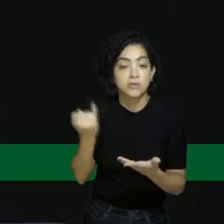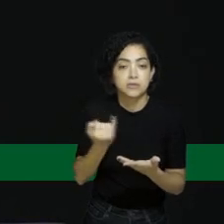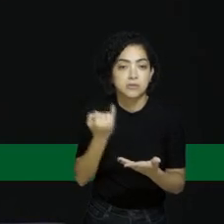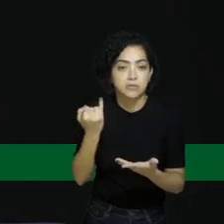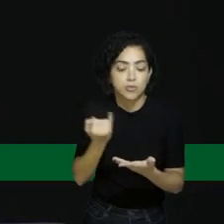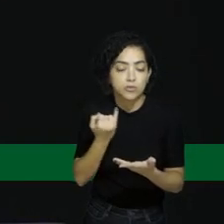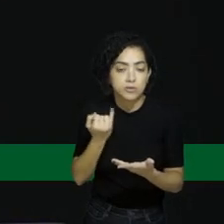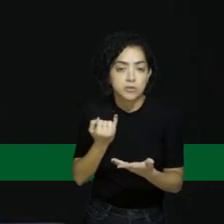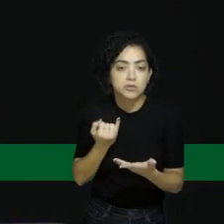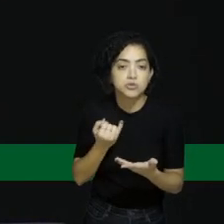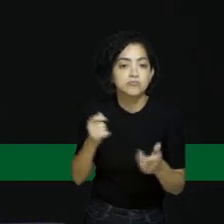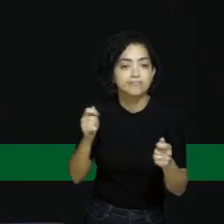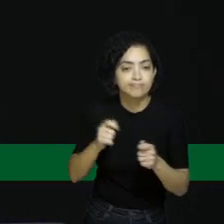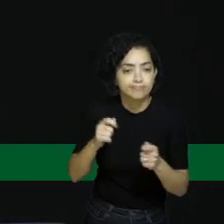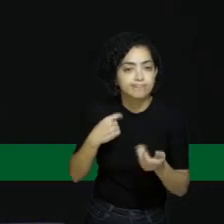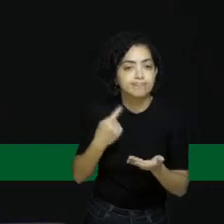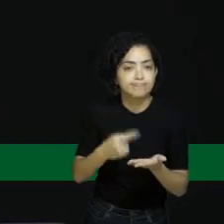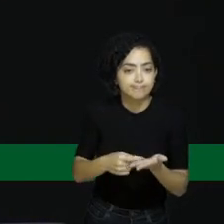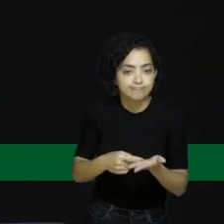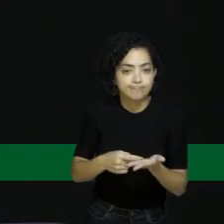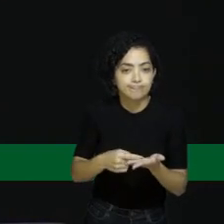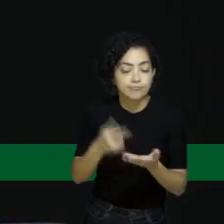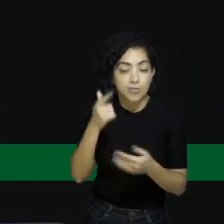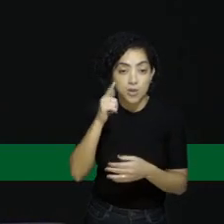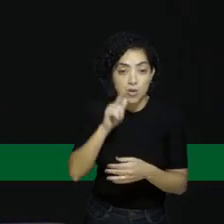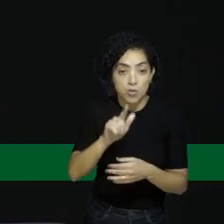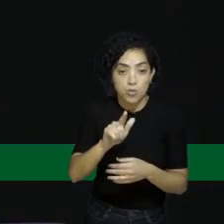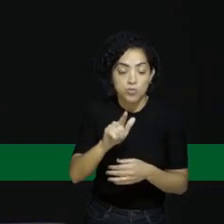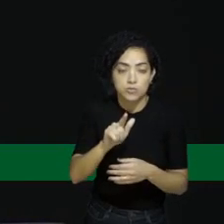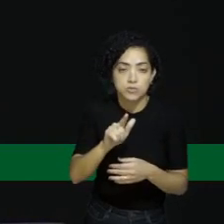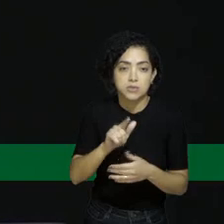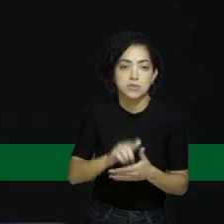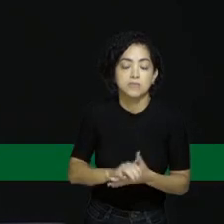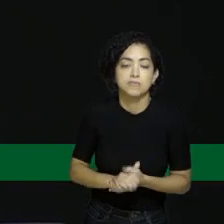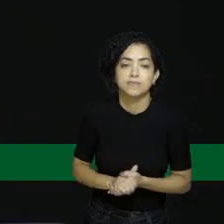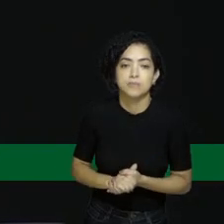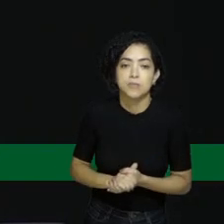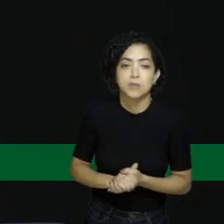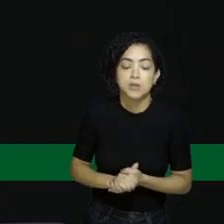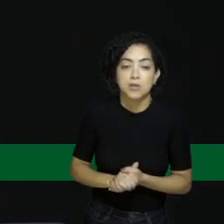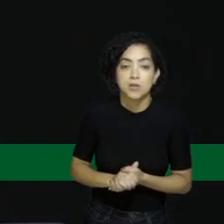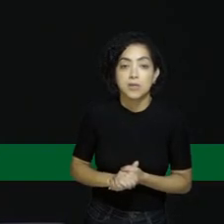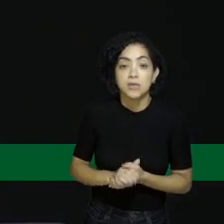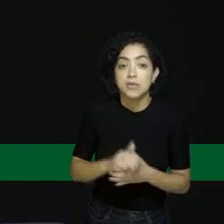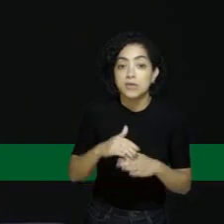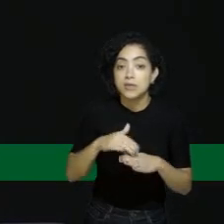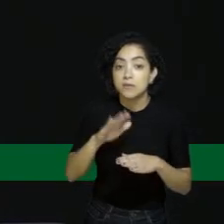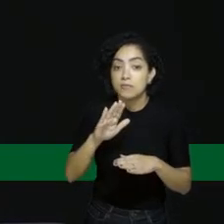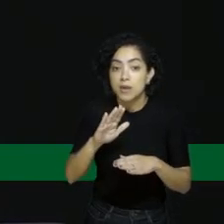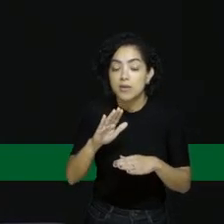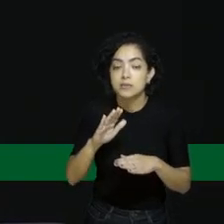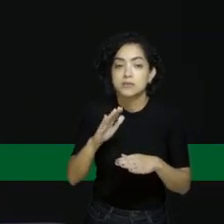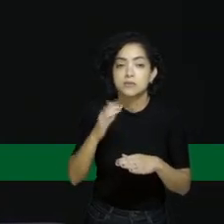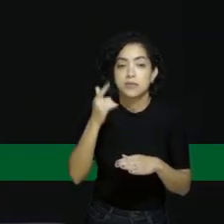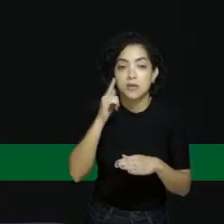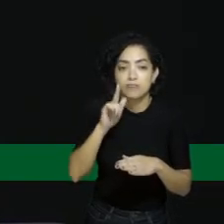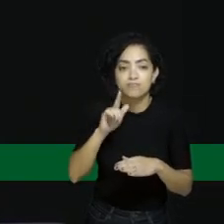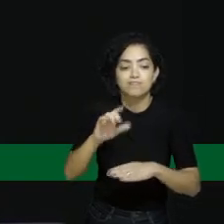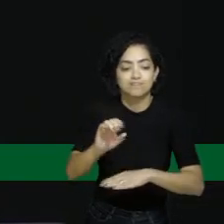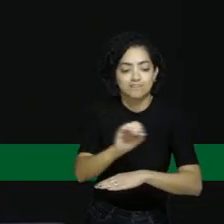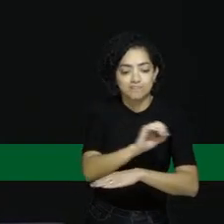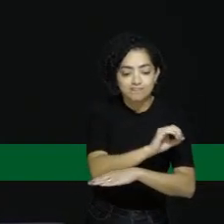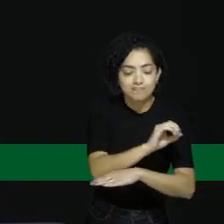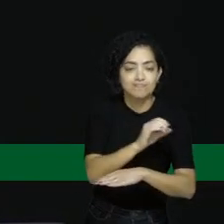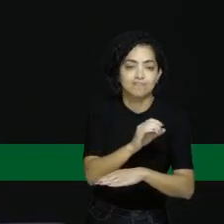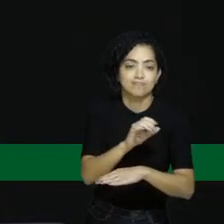efetivamente alcançar essas conquistas para a Universidade Federal Fronteira Sul, mas que é, acima de tudo, uma conquista para o Oeste Catarinense e para o